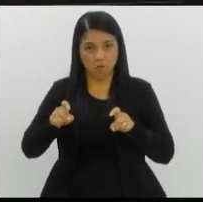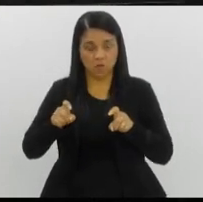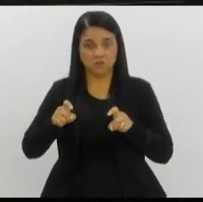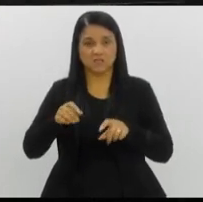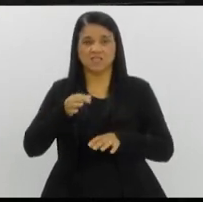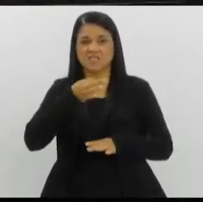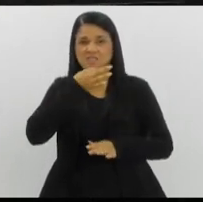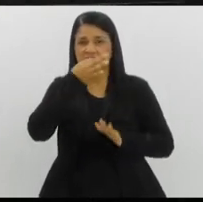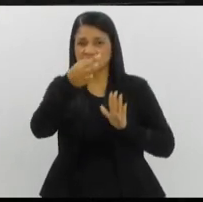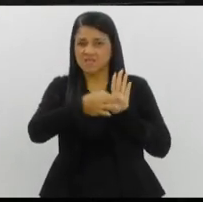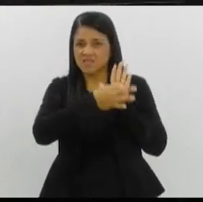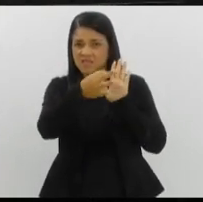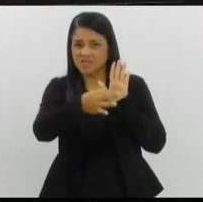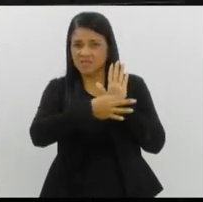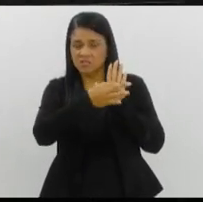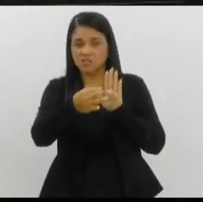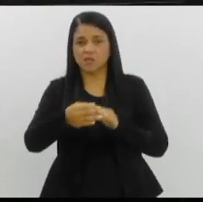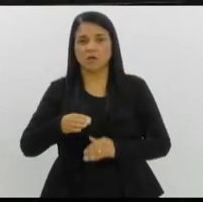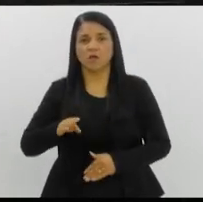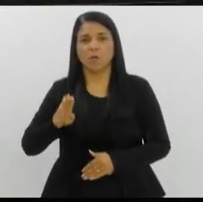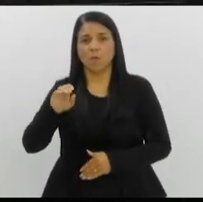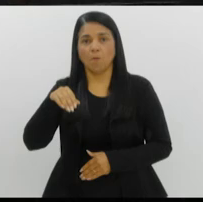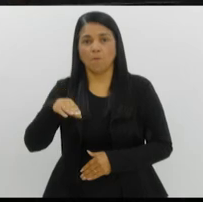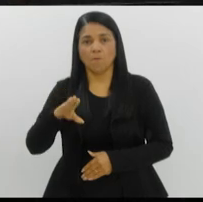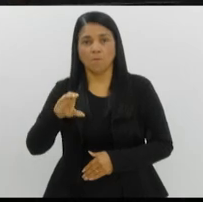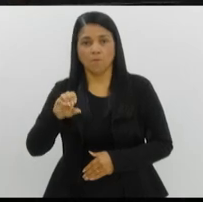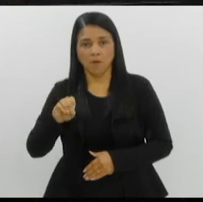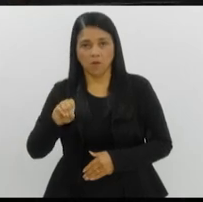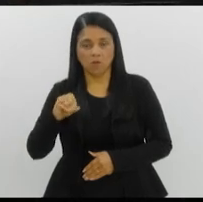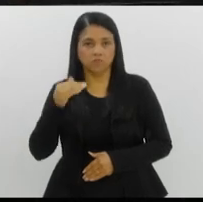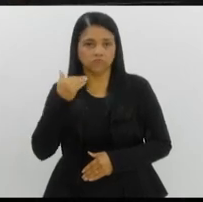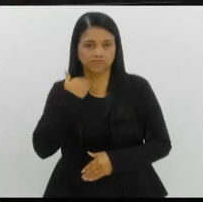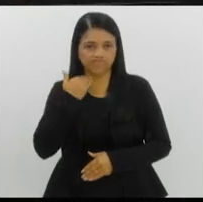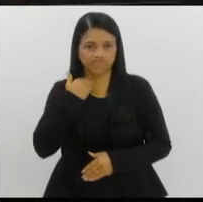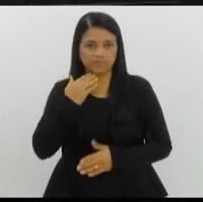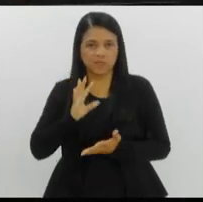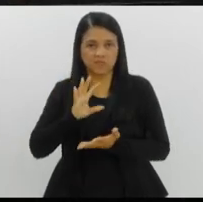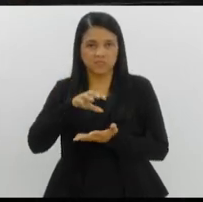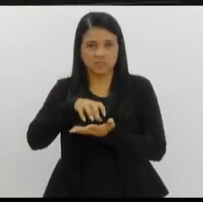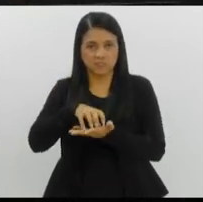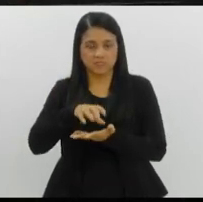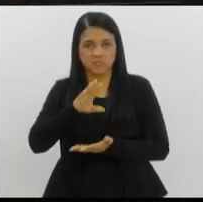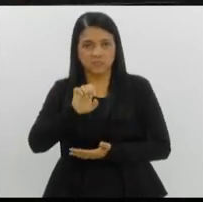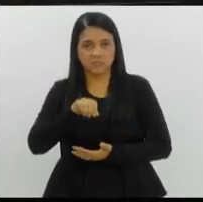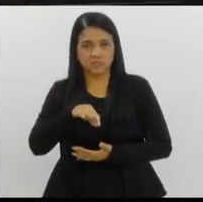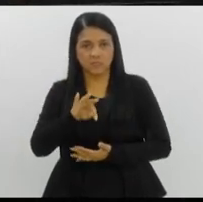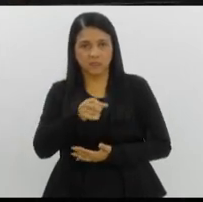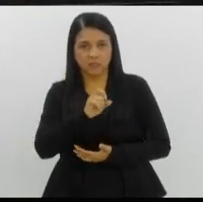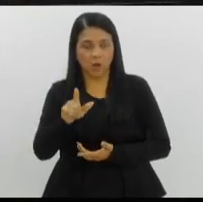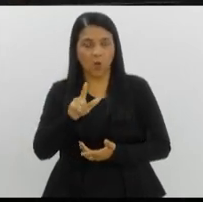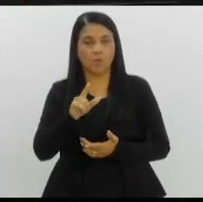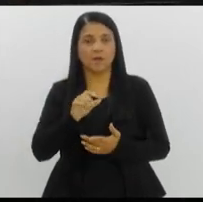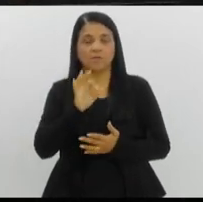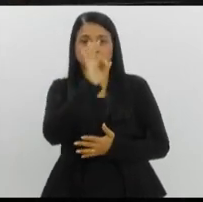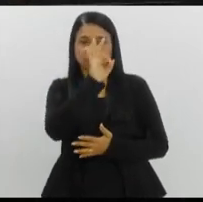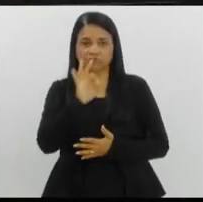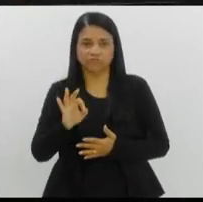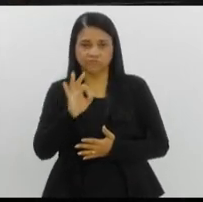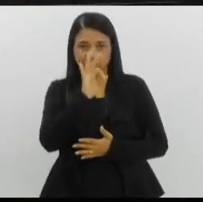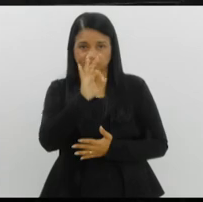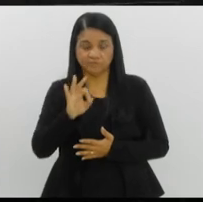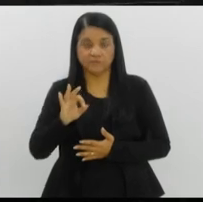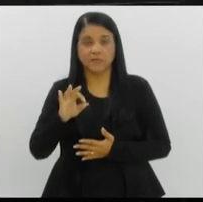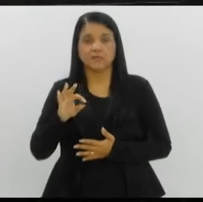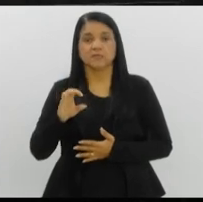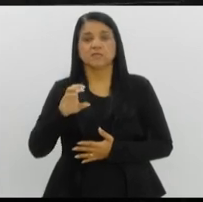críticas ao Banco Central pelo tamanho da taxa Selic. E o que que é a